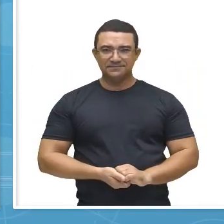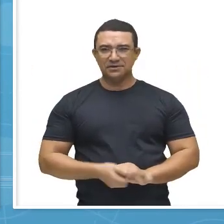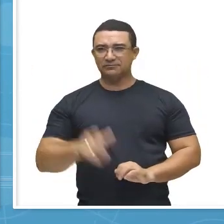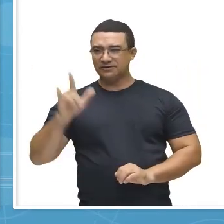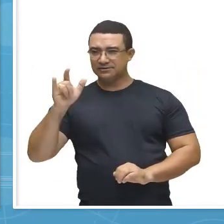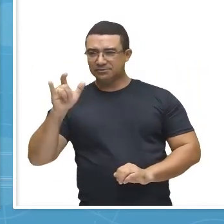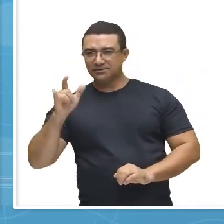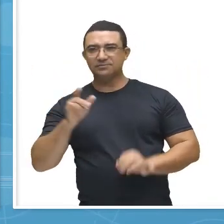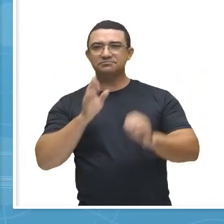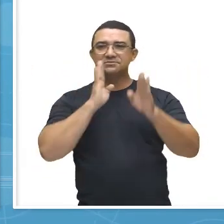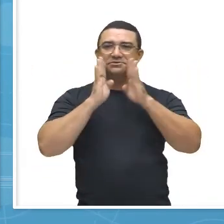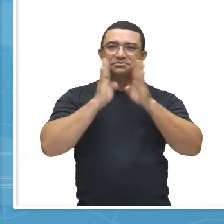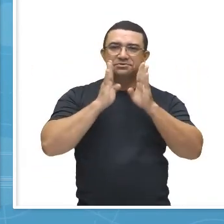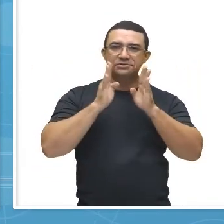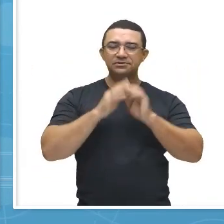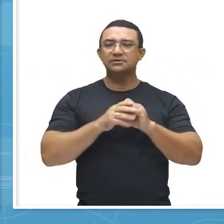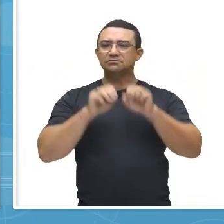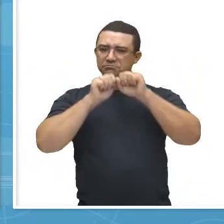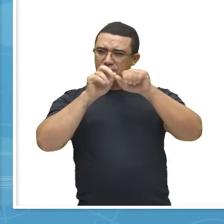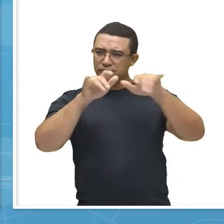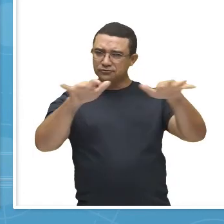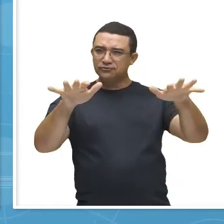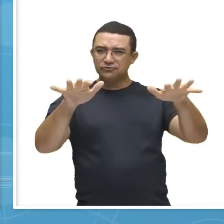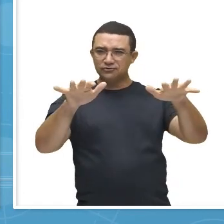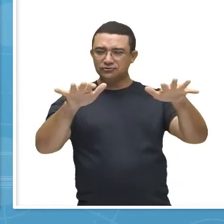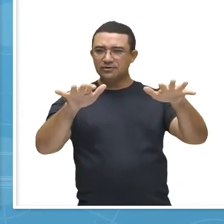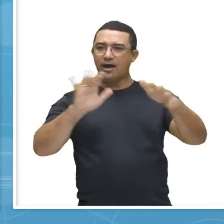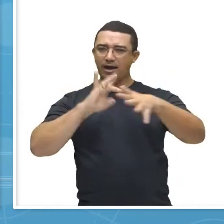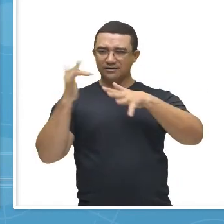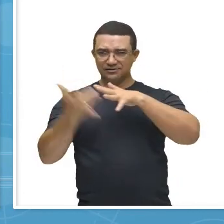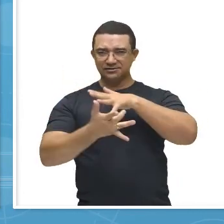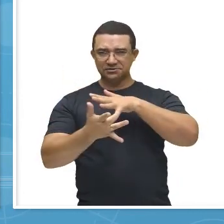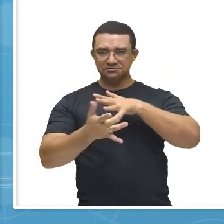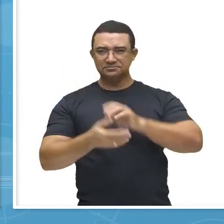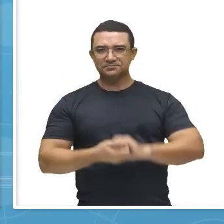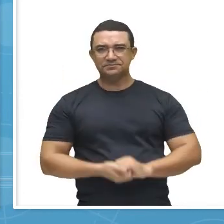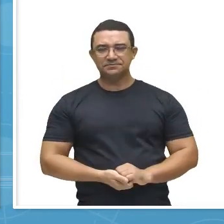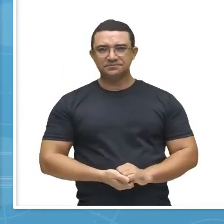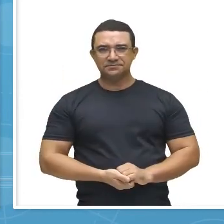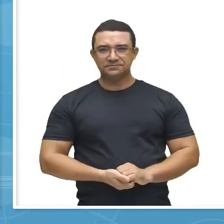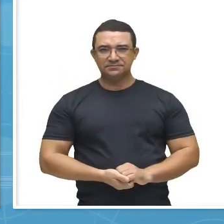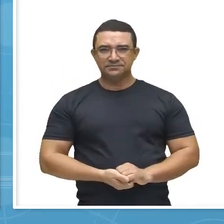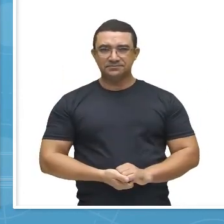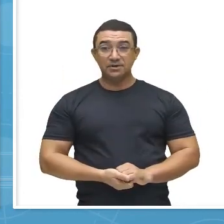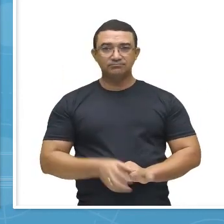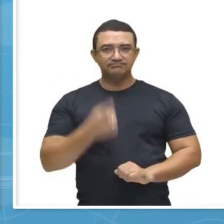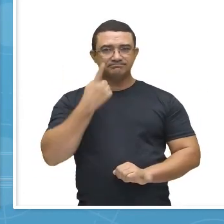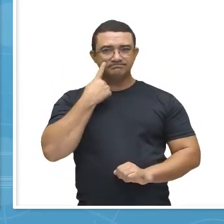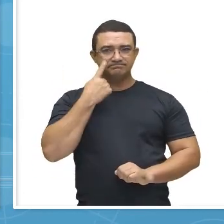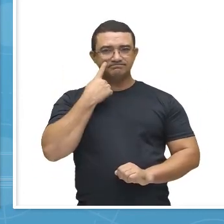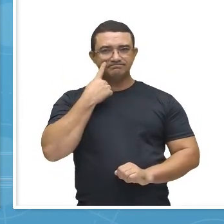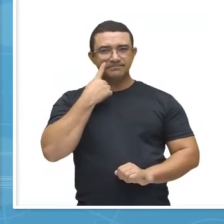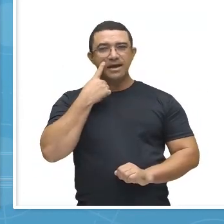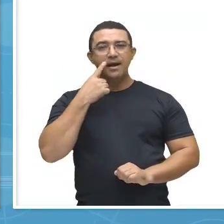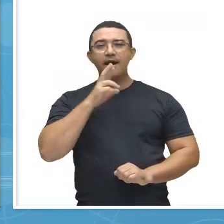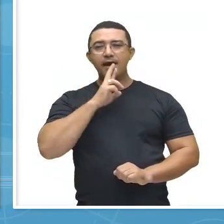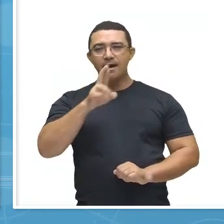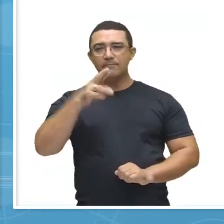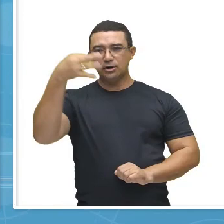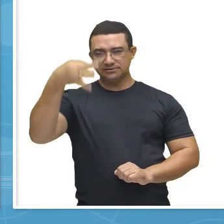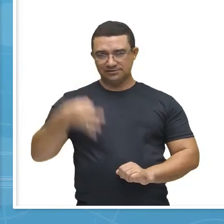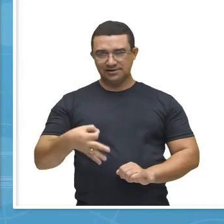seu Face, pra gente colocar você lá nas nossas redes sociais, né? Então, vamos ver a resposta da